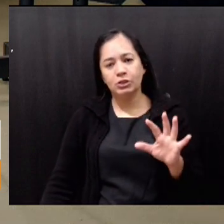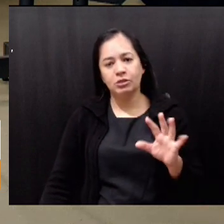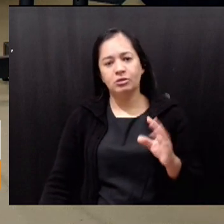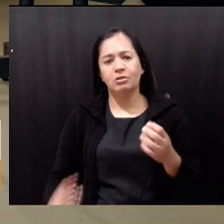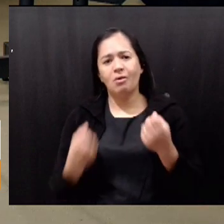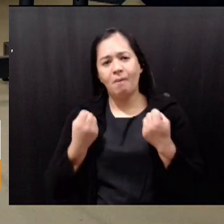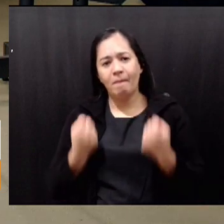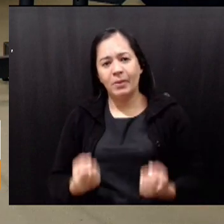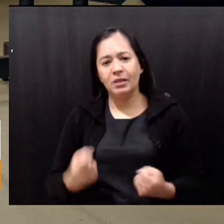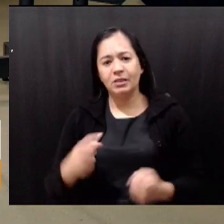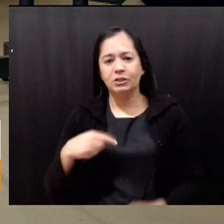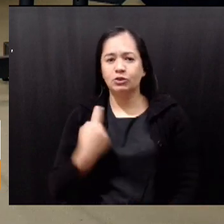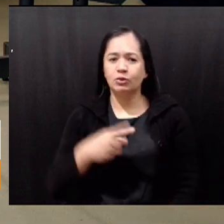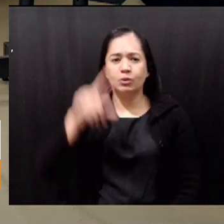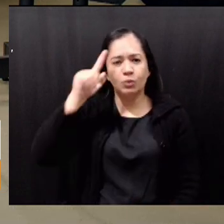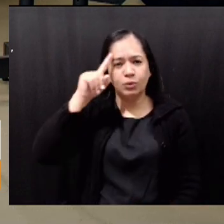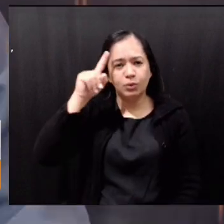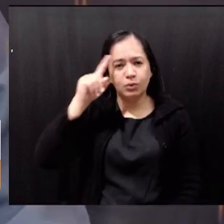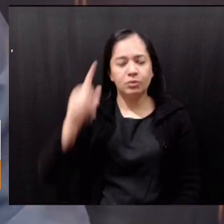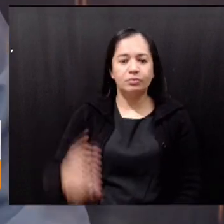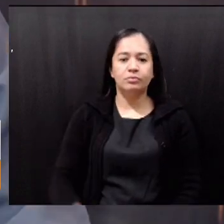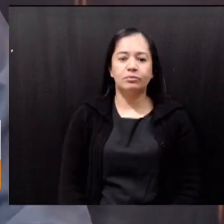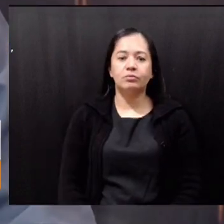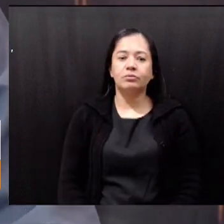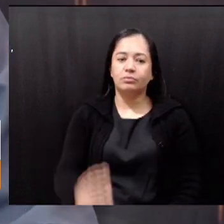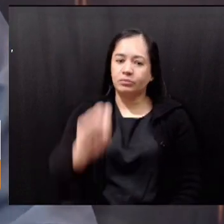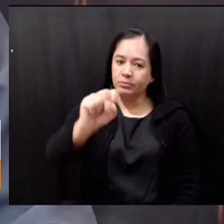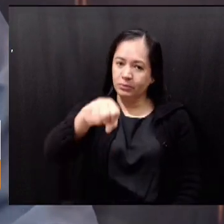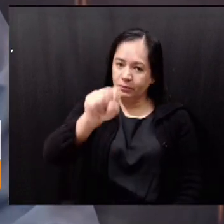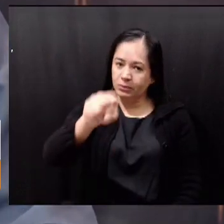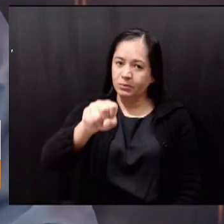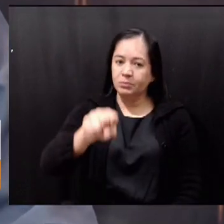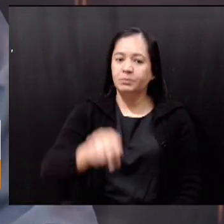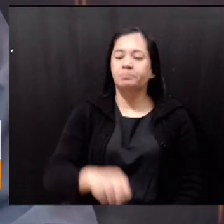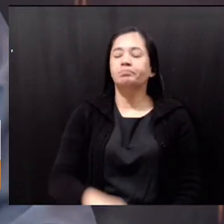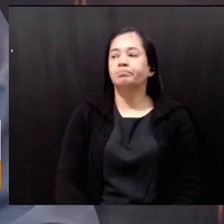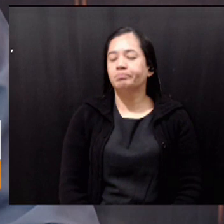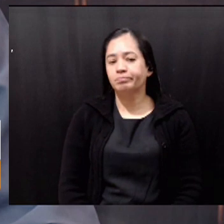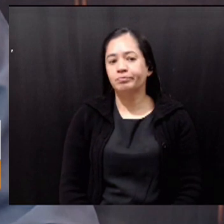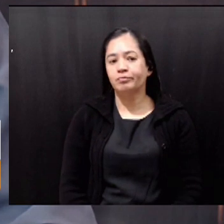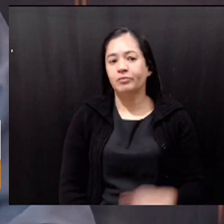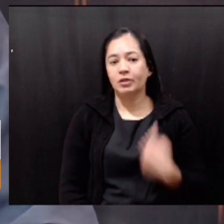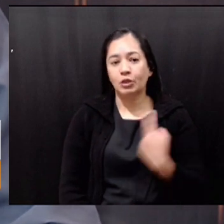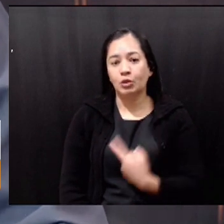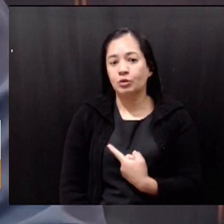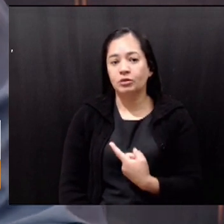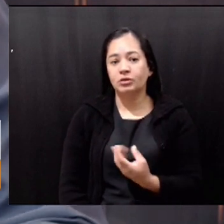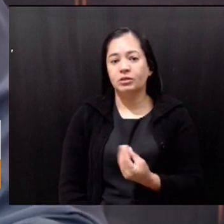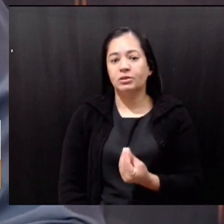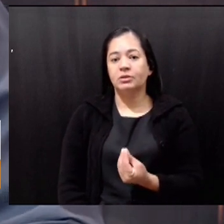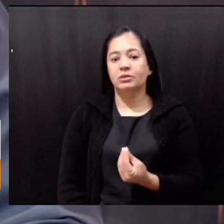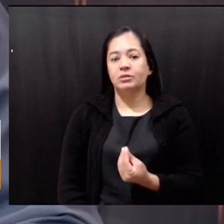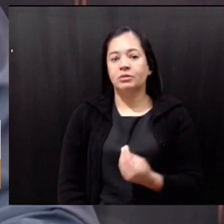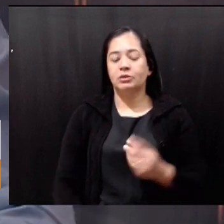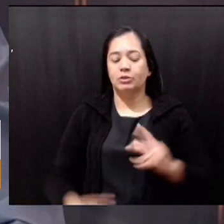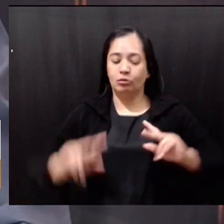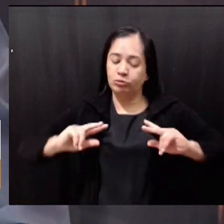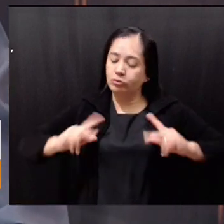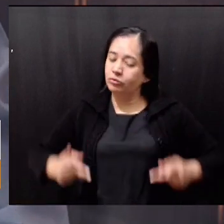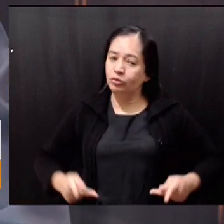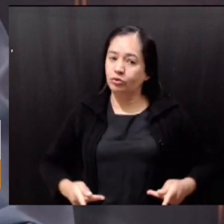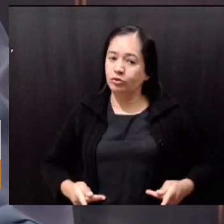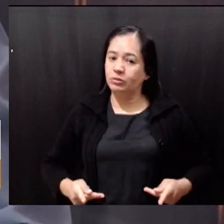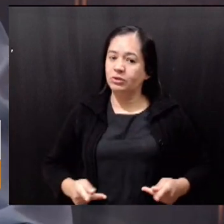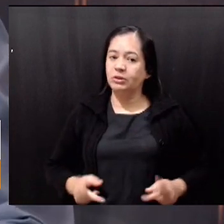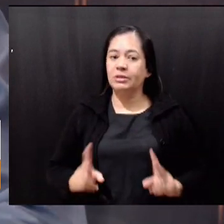dia. Ah, com certeza. Bom, a gente é humano, né? Então tem sempre o